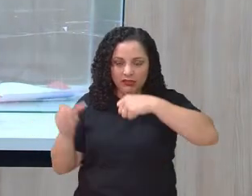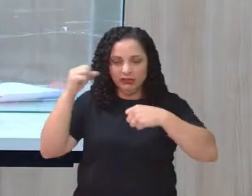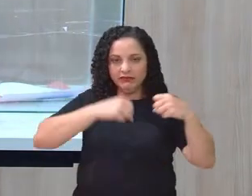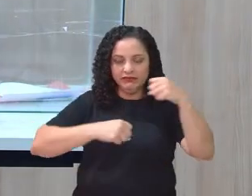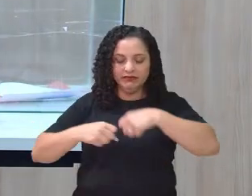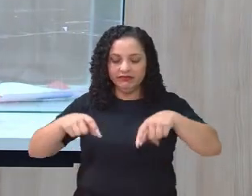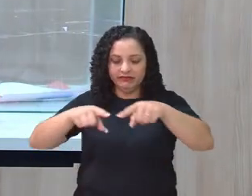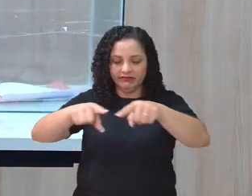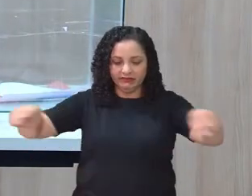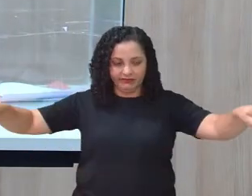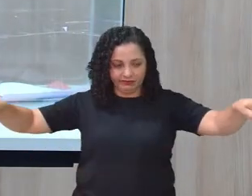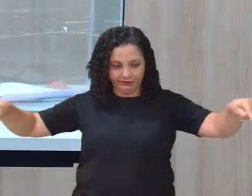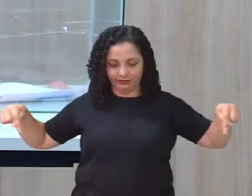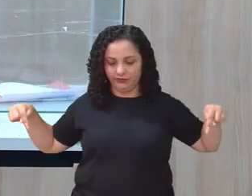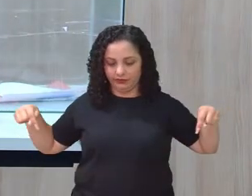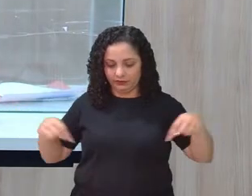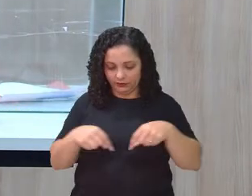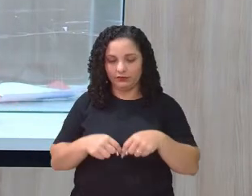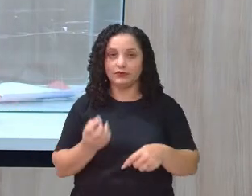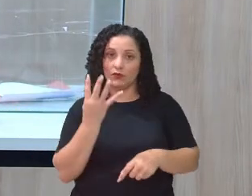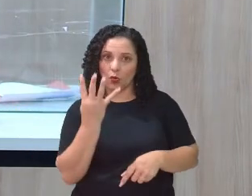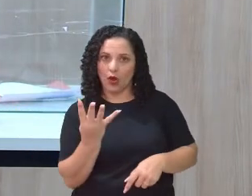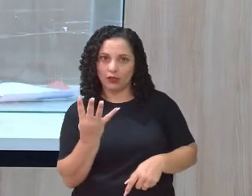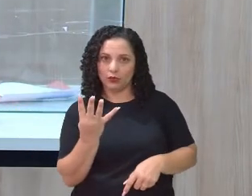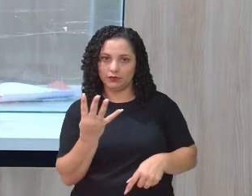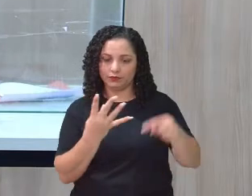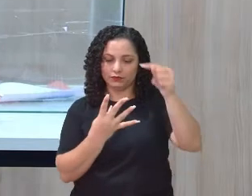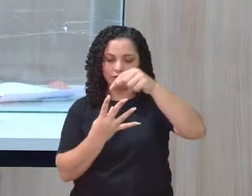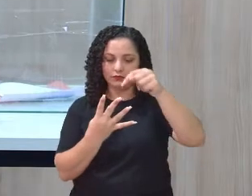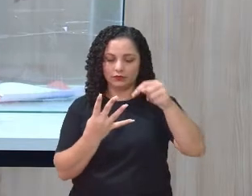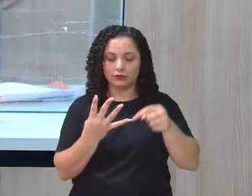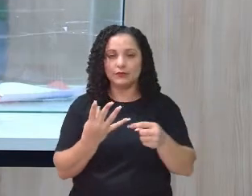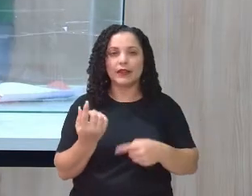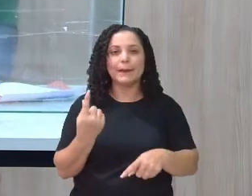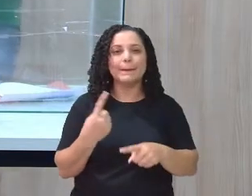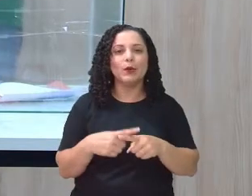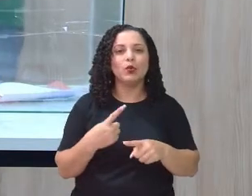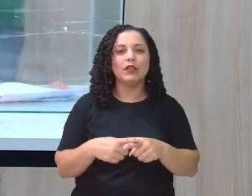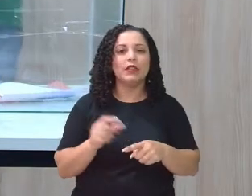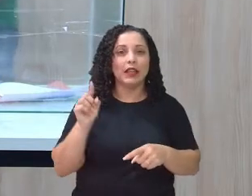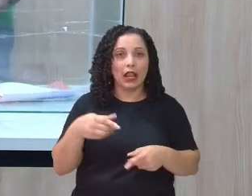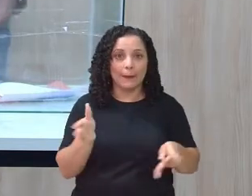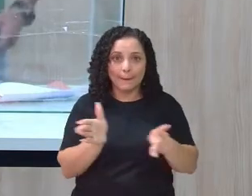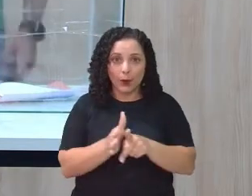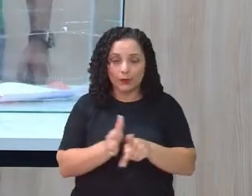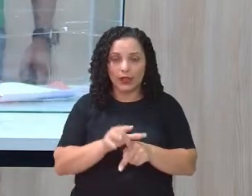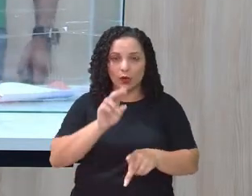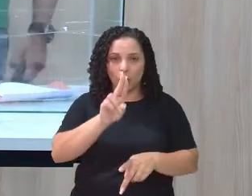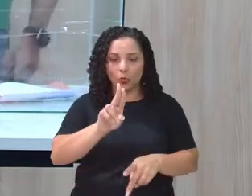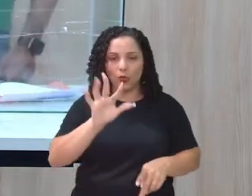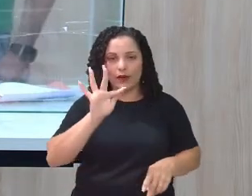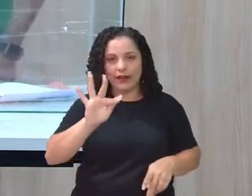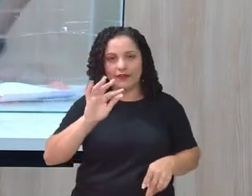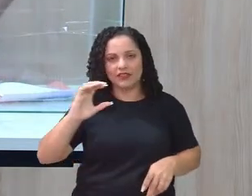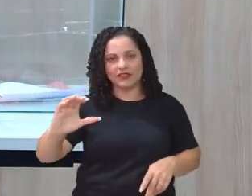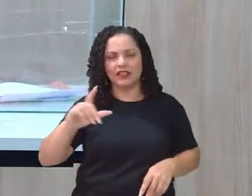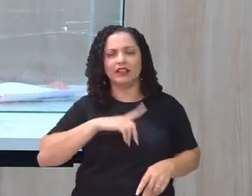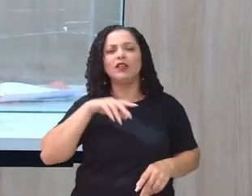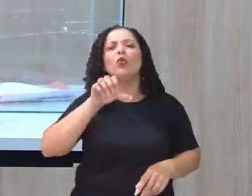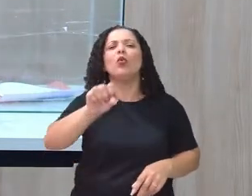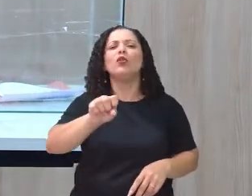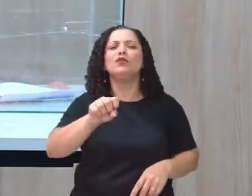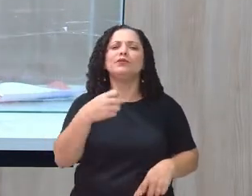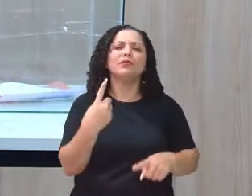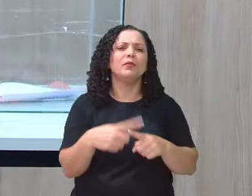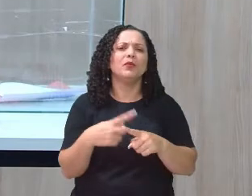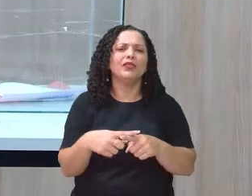aí 4 lados, certo? E por que aí no UFC a gente tem um polígono com 8 lados, tá?